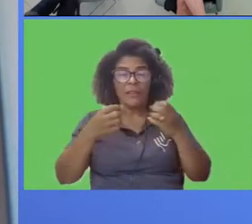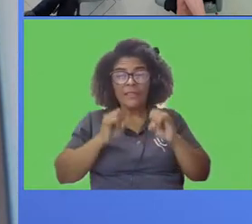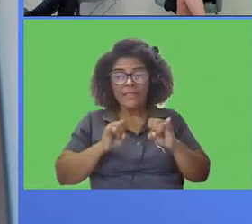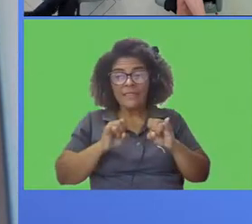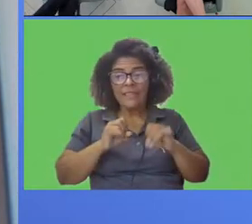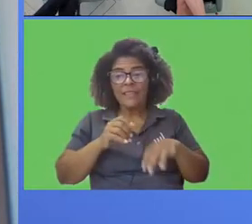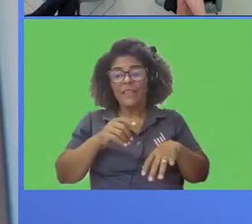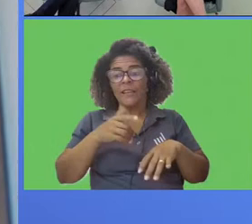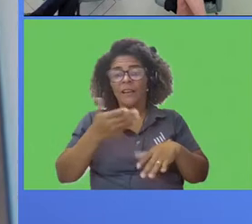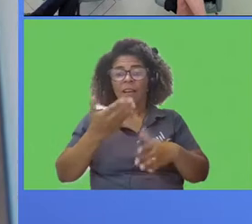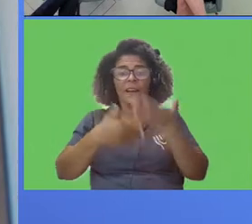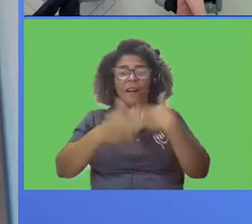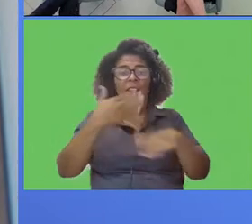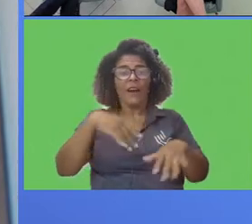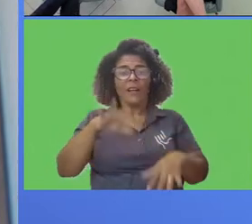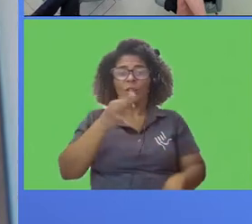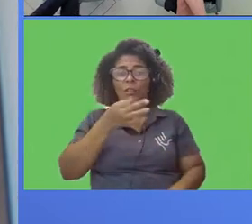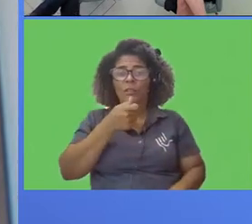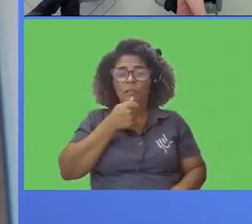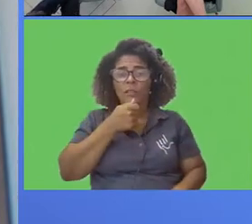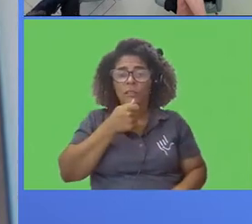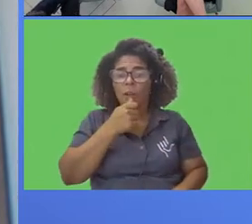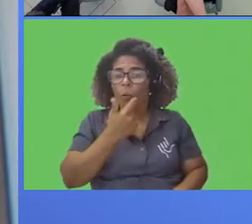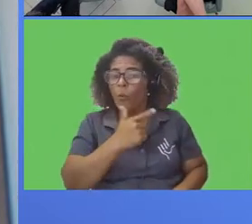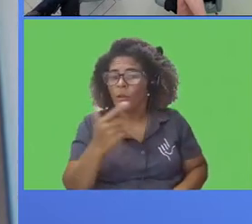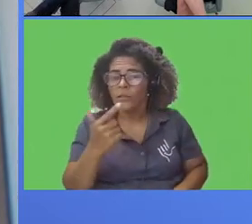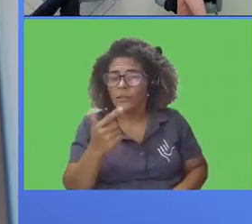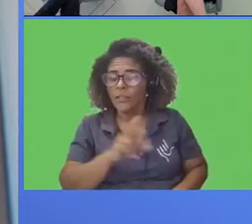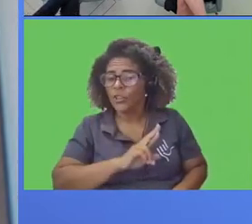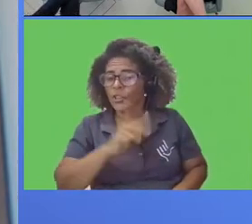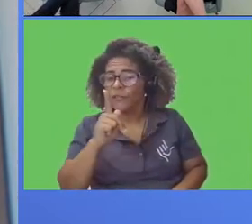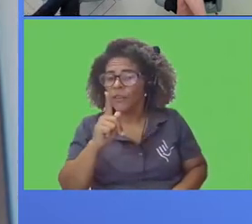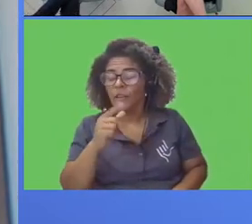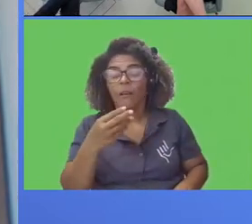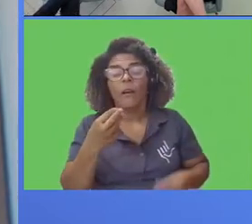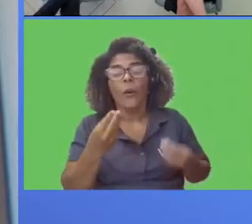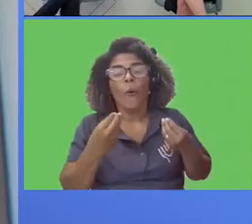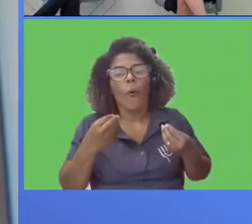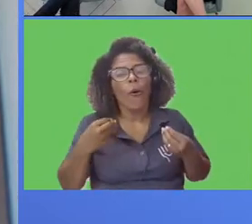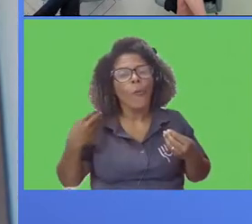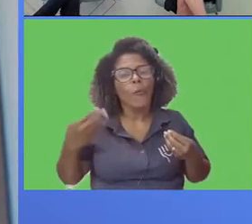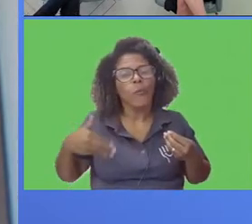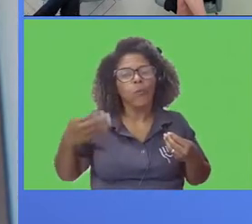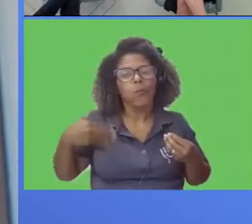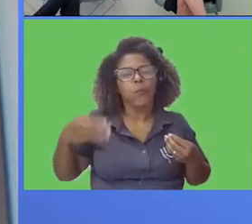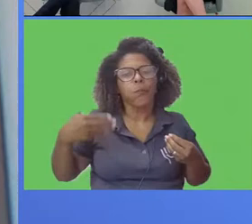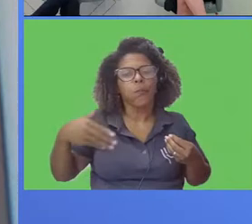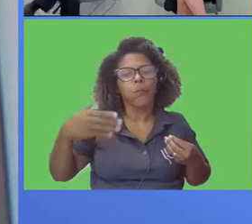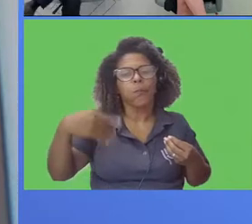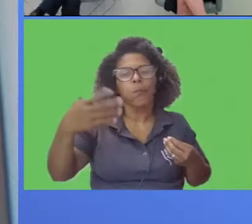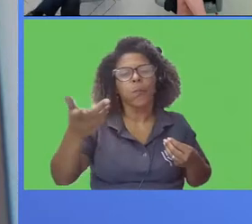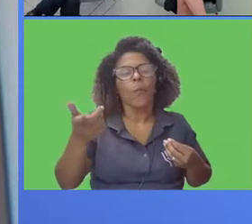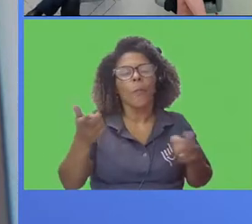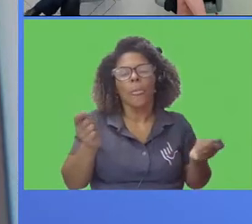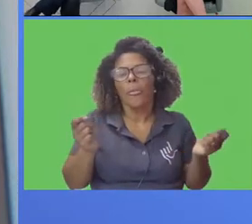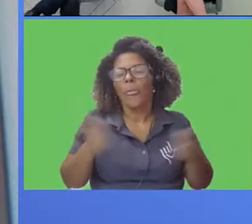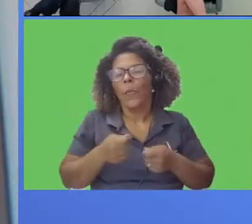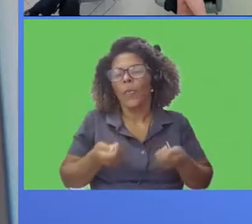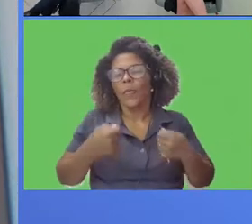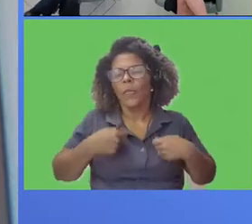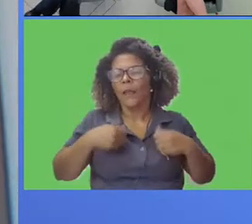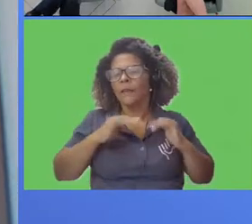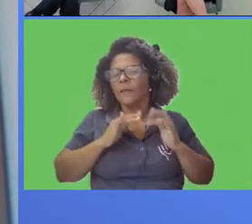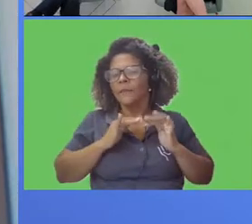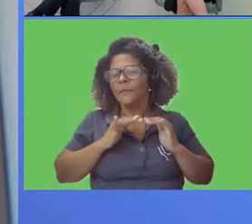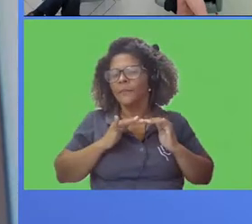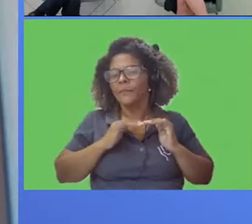assim, como que nós construímos e, ao mesmo tempo, isso nos permite, né, fazer reflexões de que,